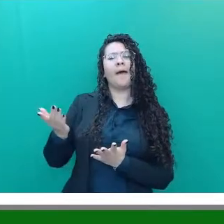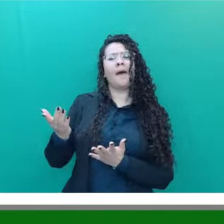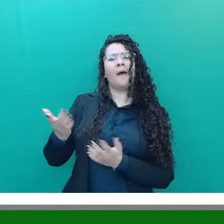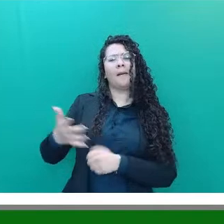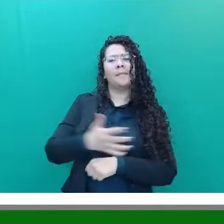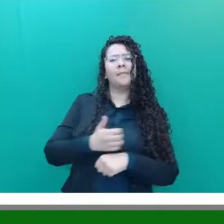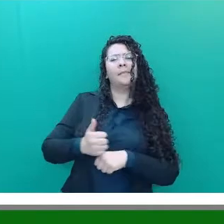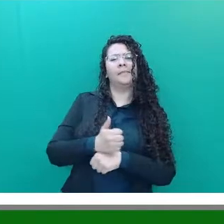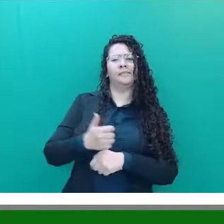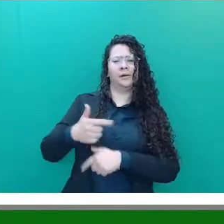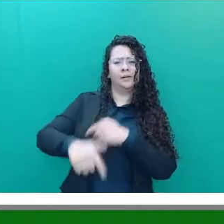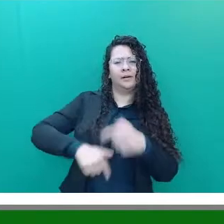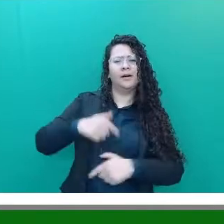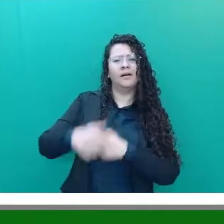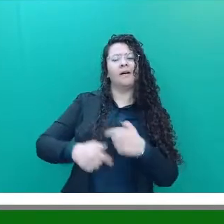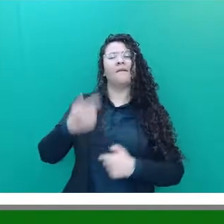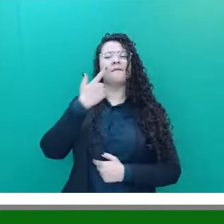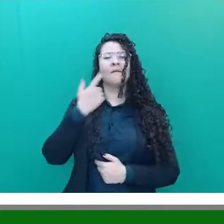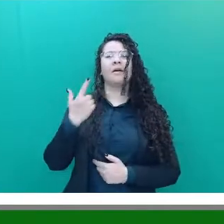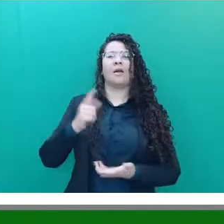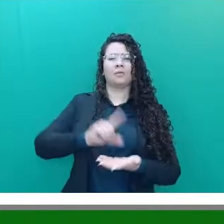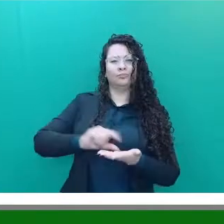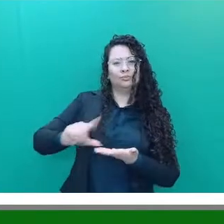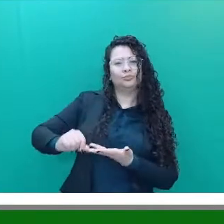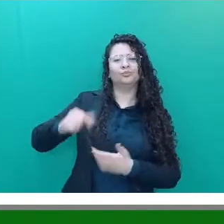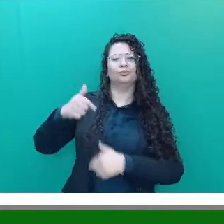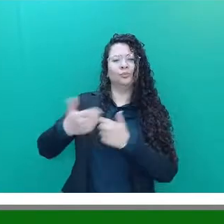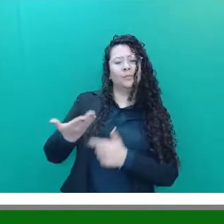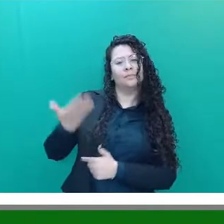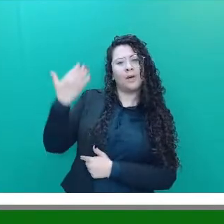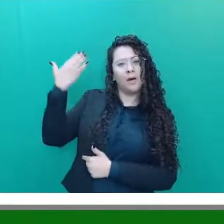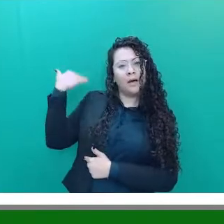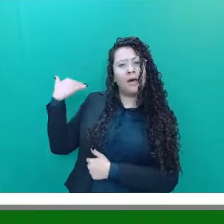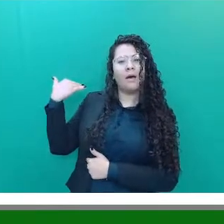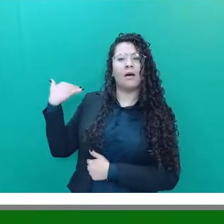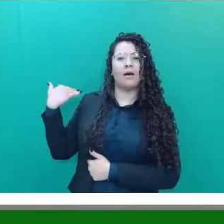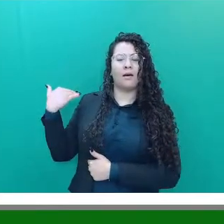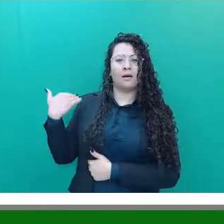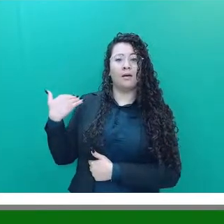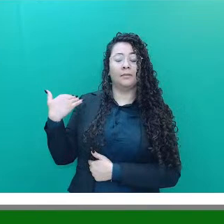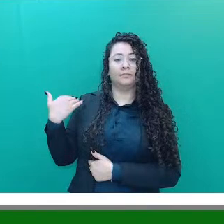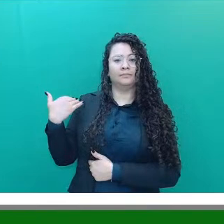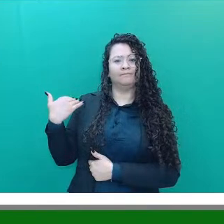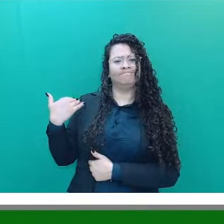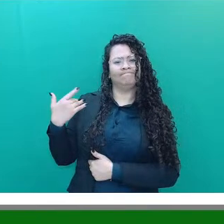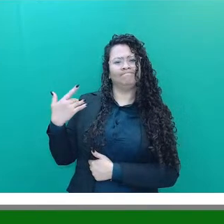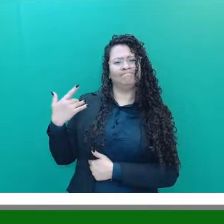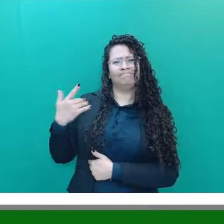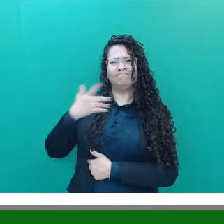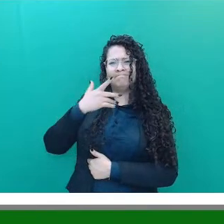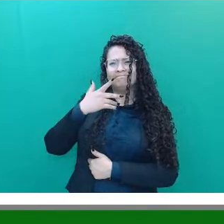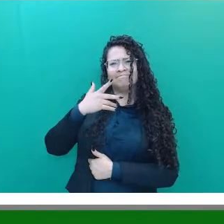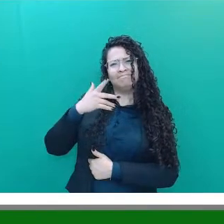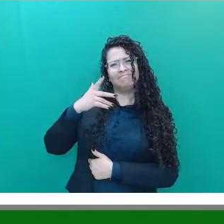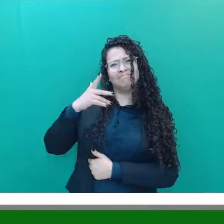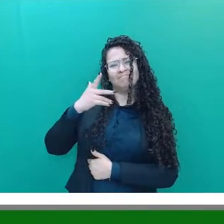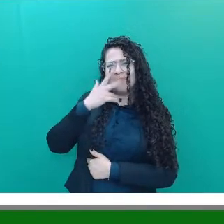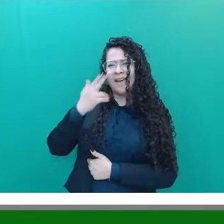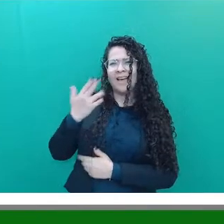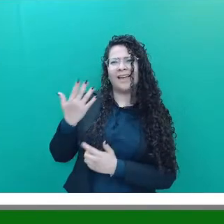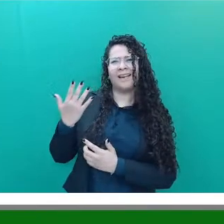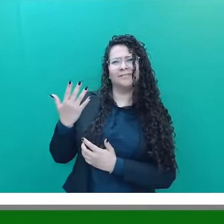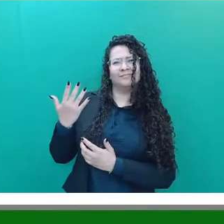artigos, trabalhos anteriores. Parece que isso é o básico, não é? Numa pesquisa, você fazer uma